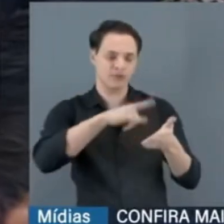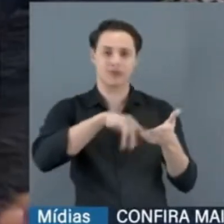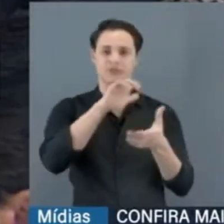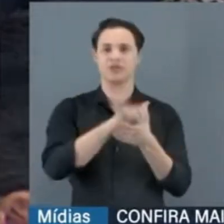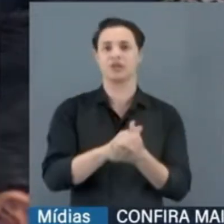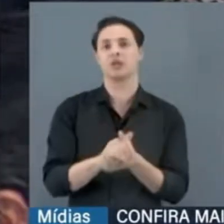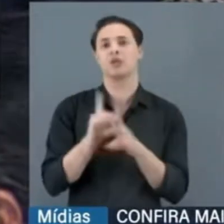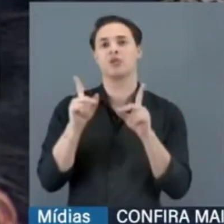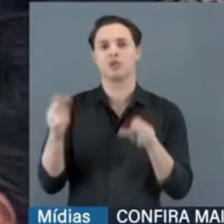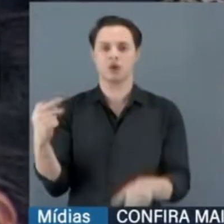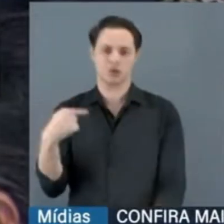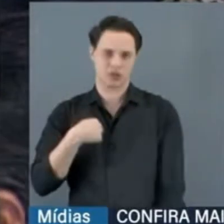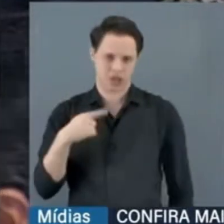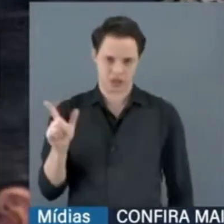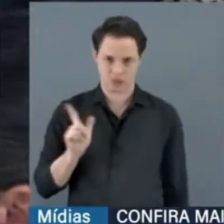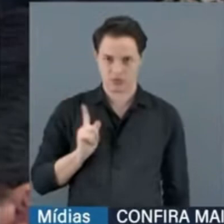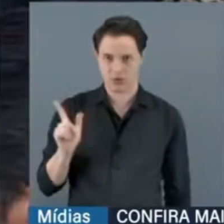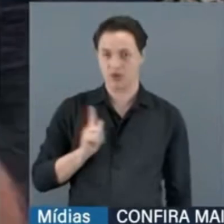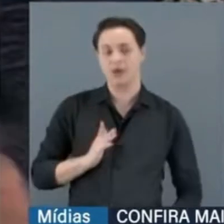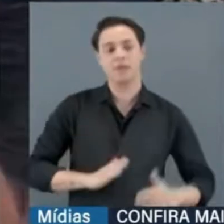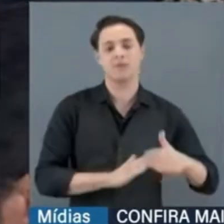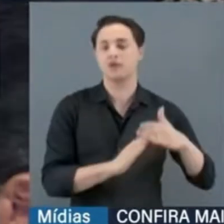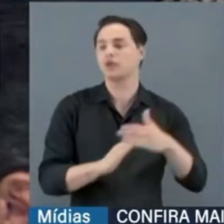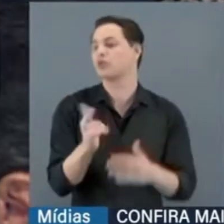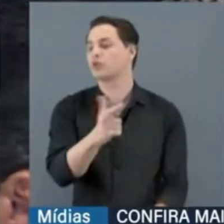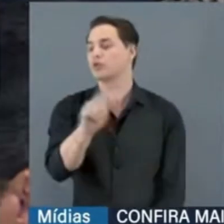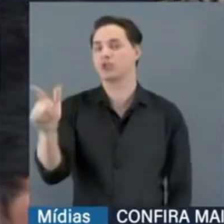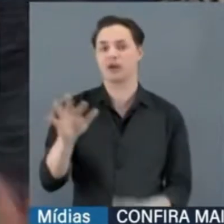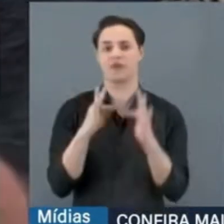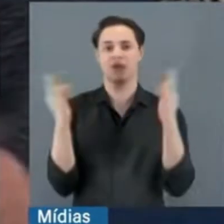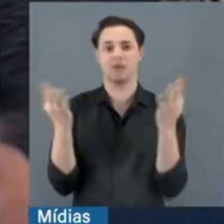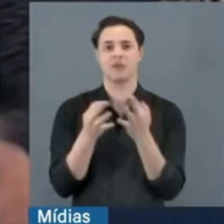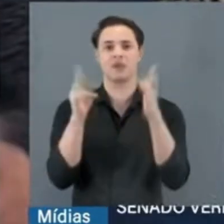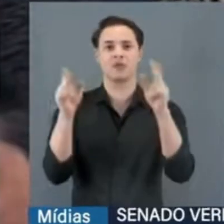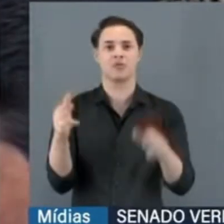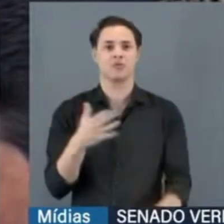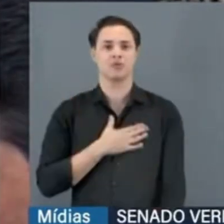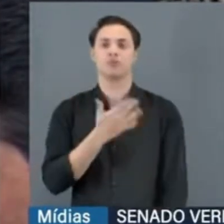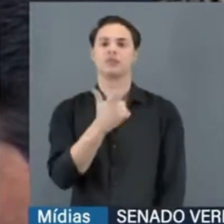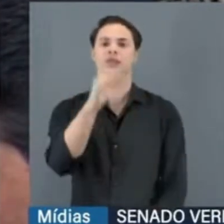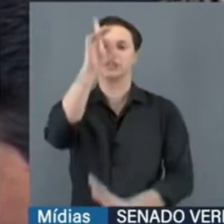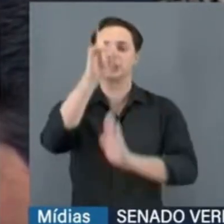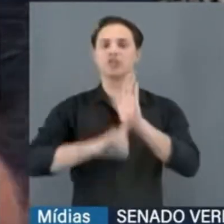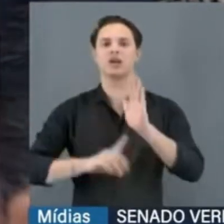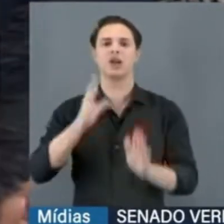tenho, para impedir que outros casais, como o meu, não tenham direito a